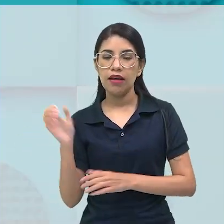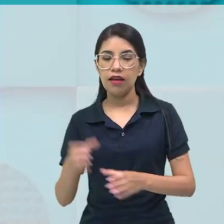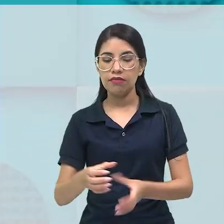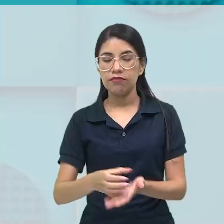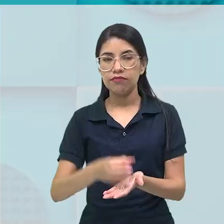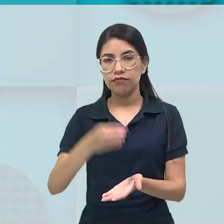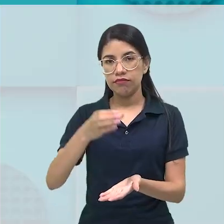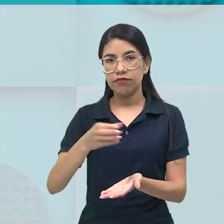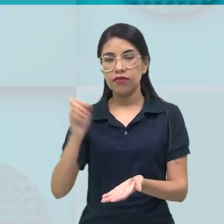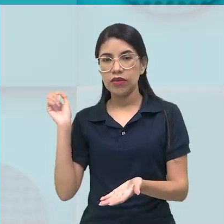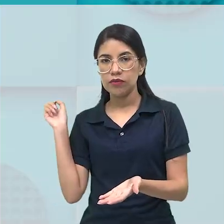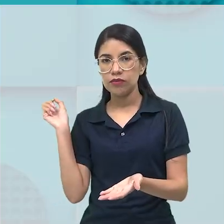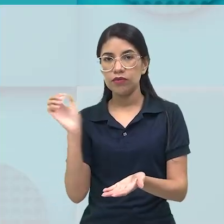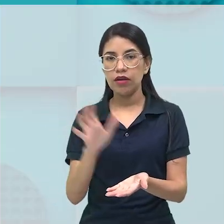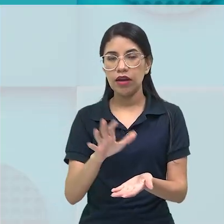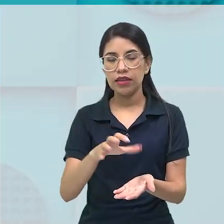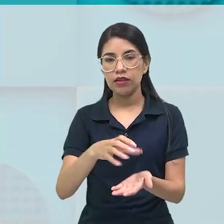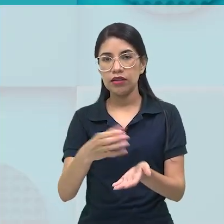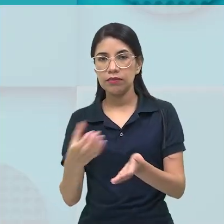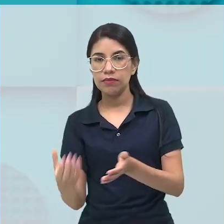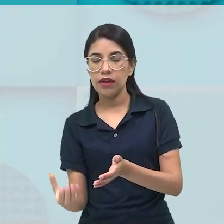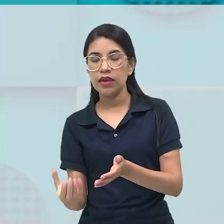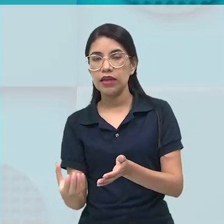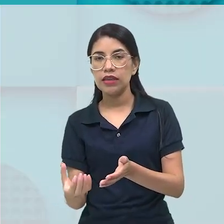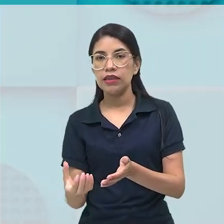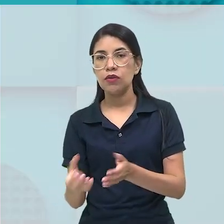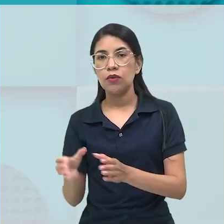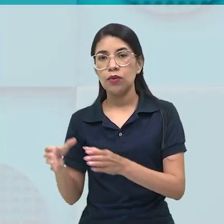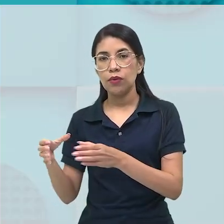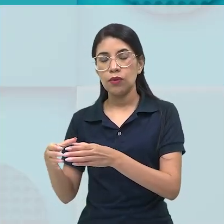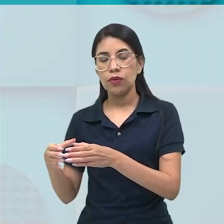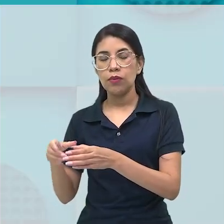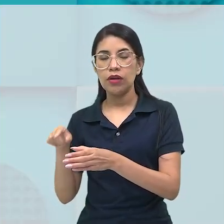a garrafa, enquanto o time do